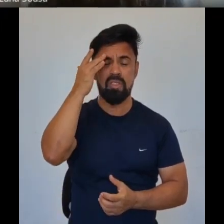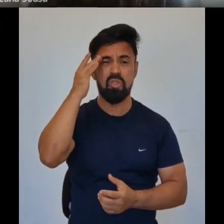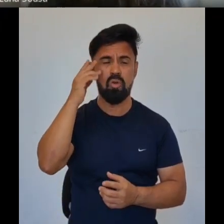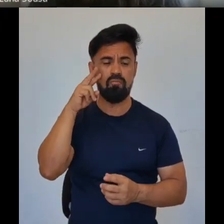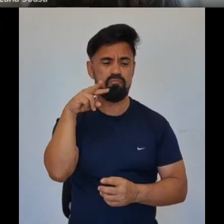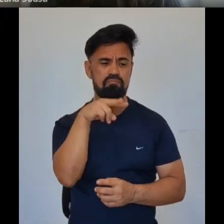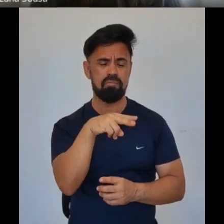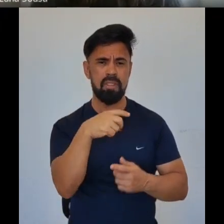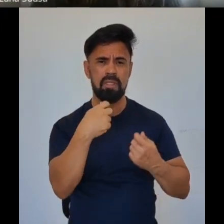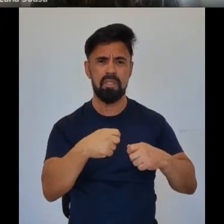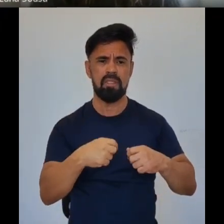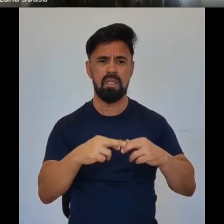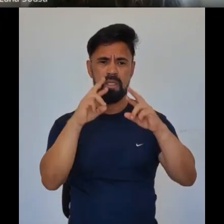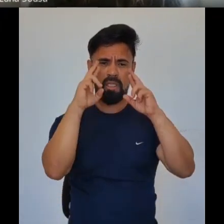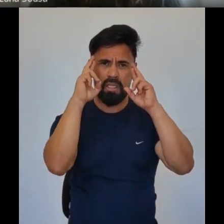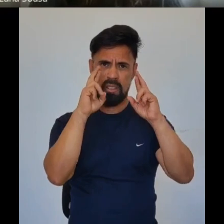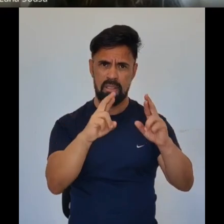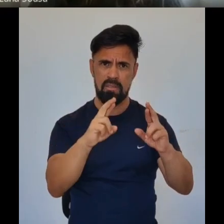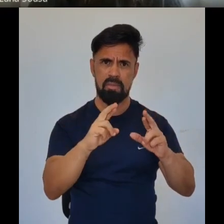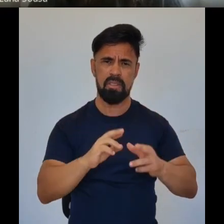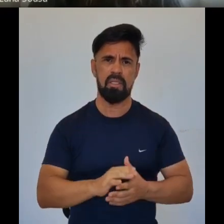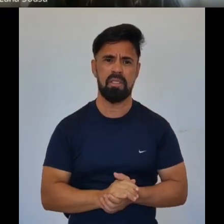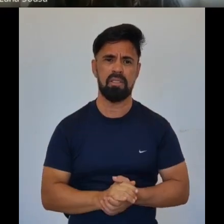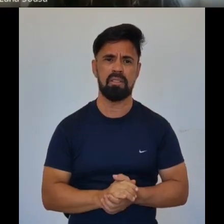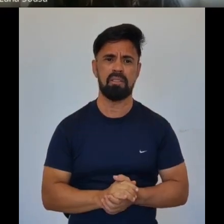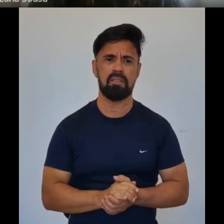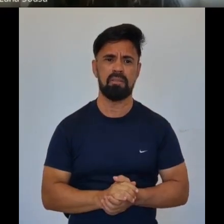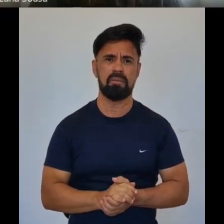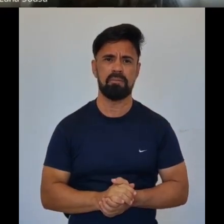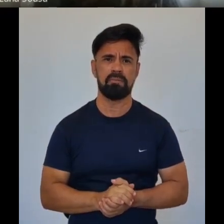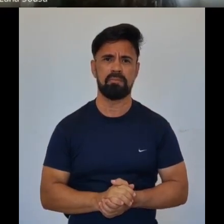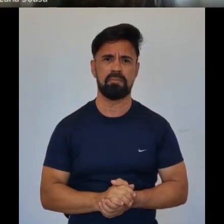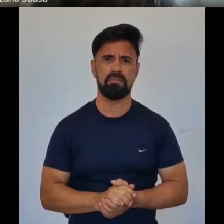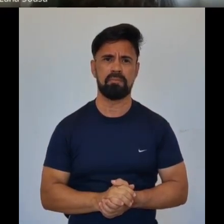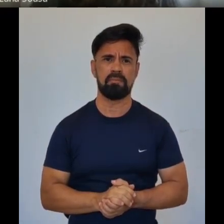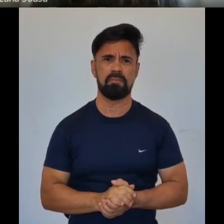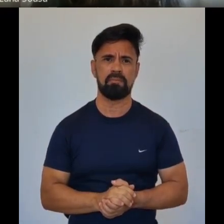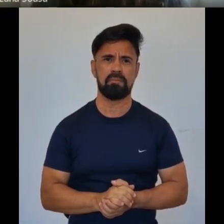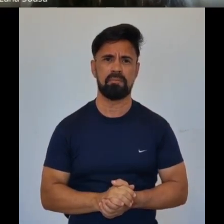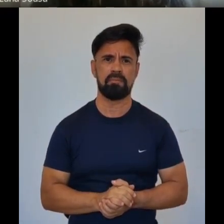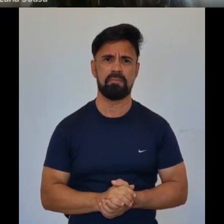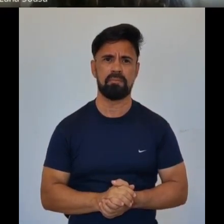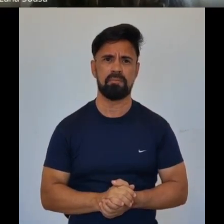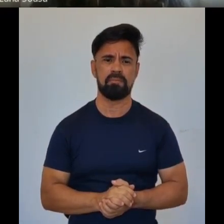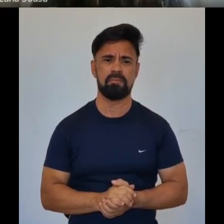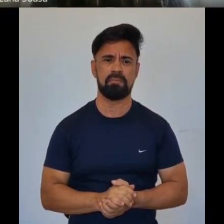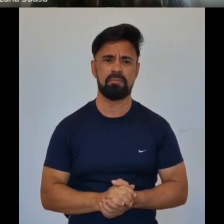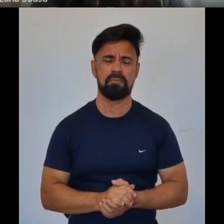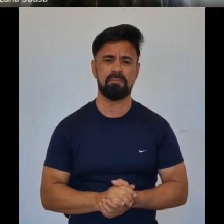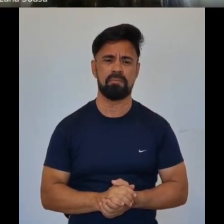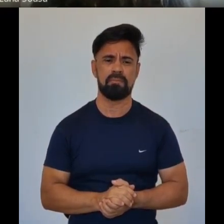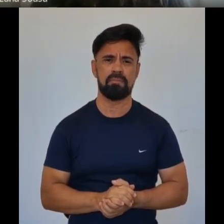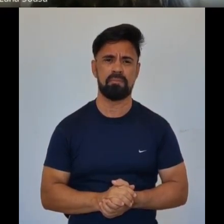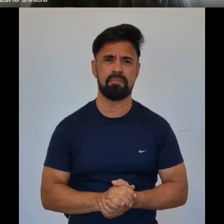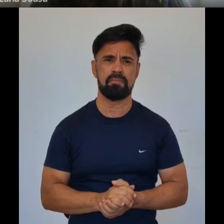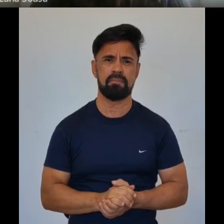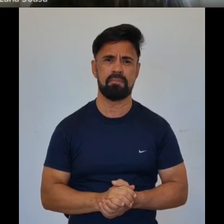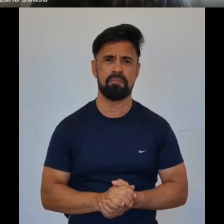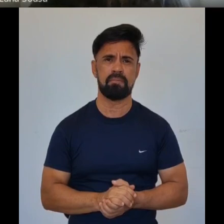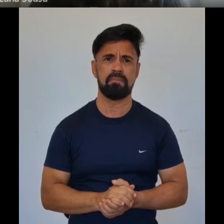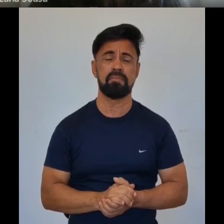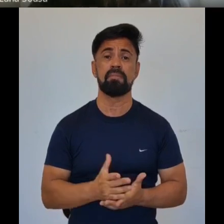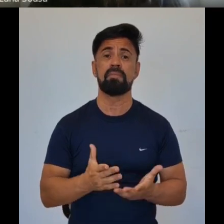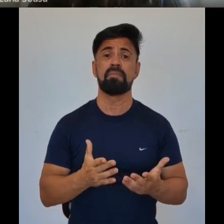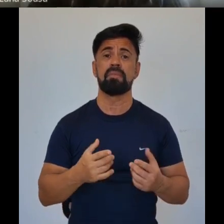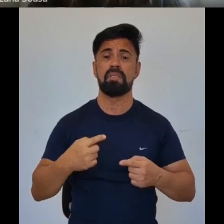inclusão, essa pessoa ser olhada nas suas necessidades, ser respeitada. Tem a saúde, a política para a saúde do povo cigano,